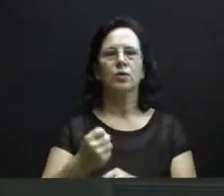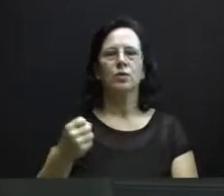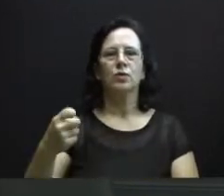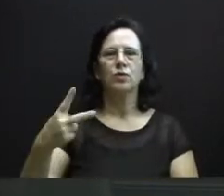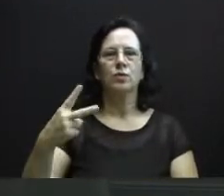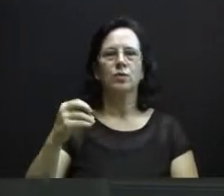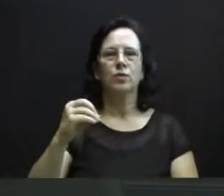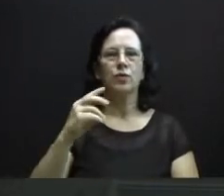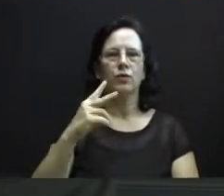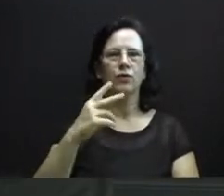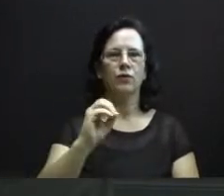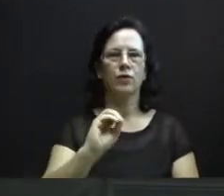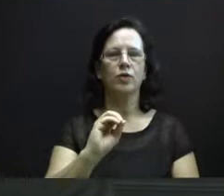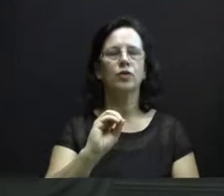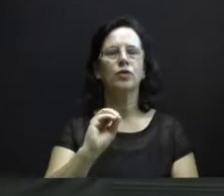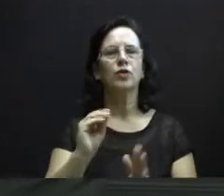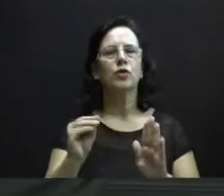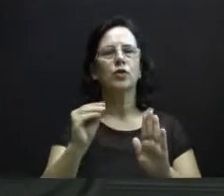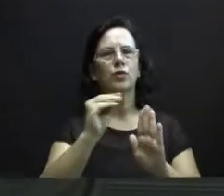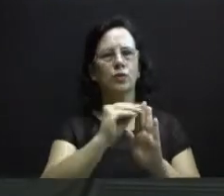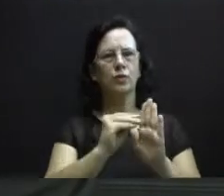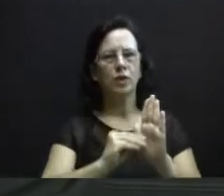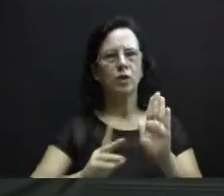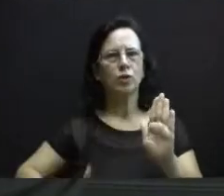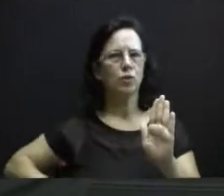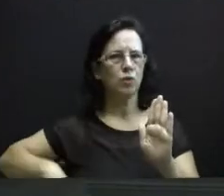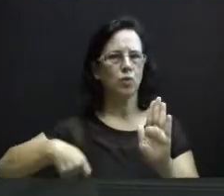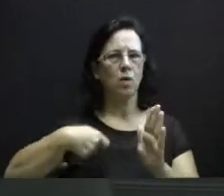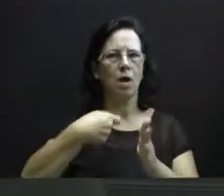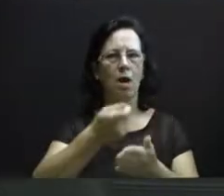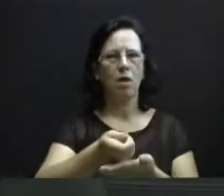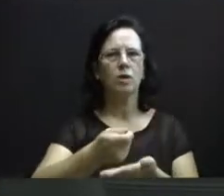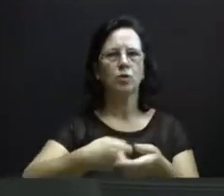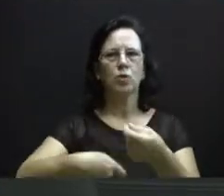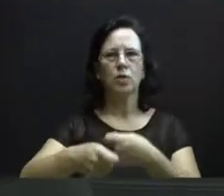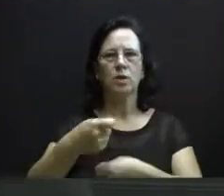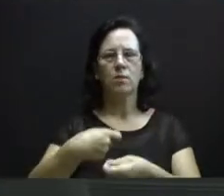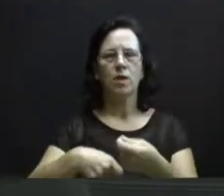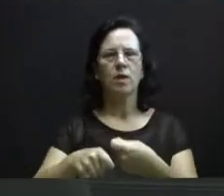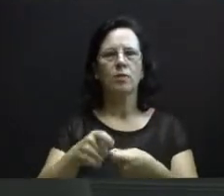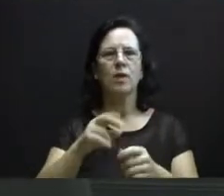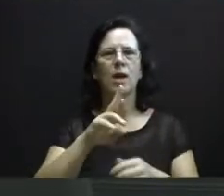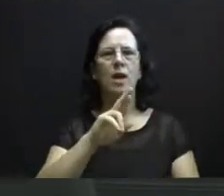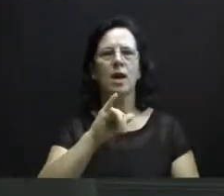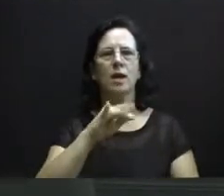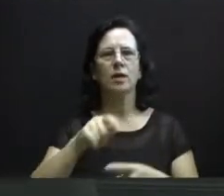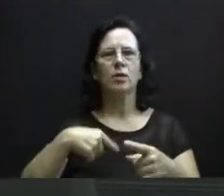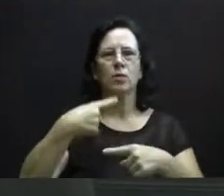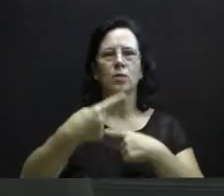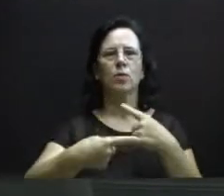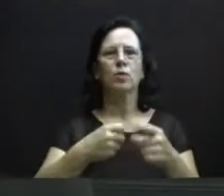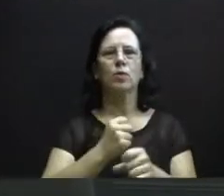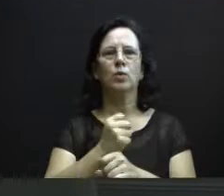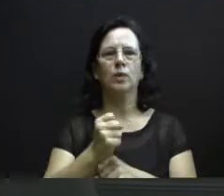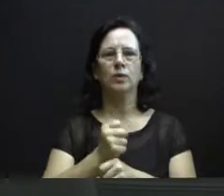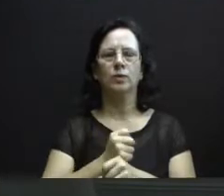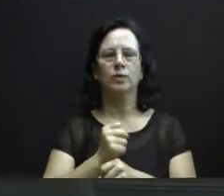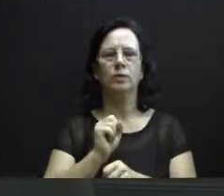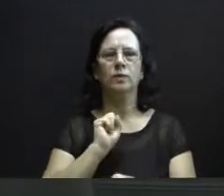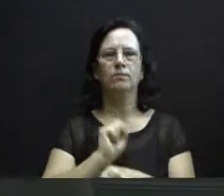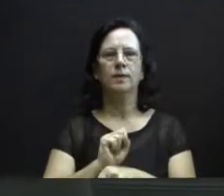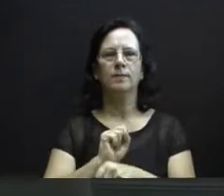2020 que fixa as despesas do orçamento para a receita do ano de 2020